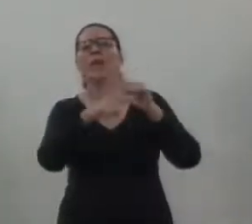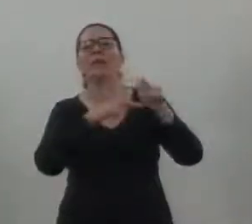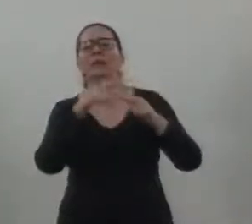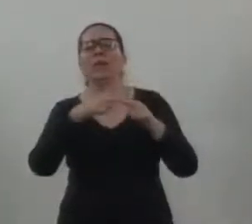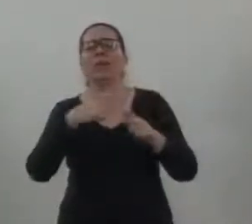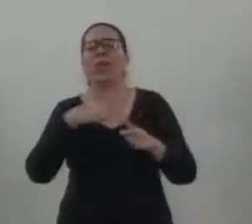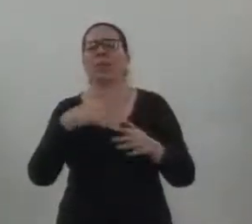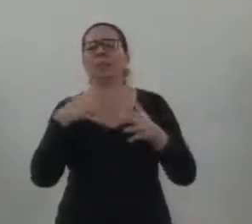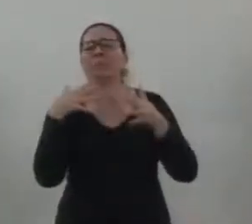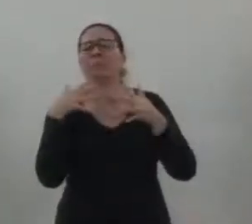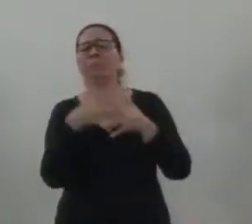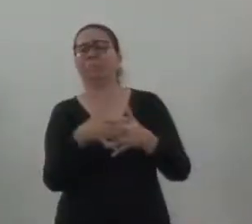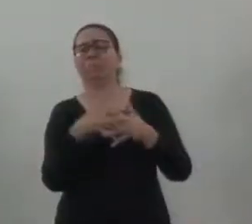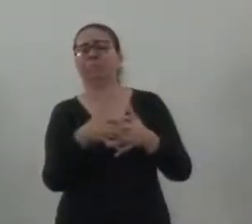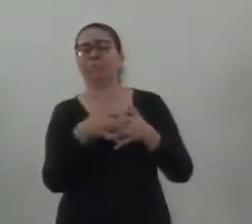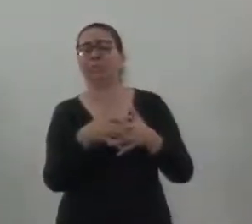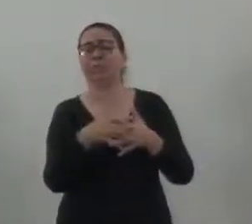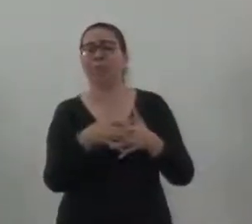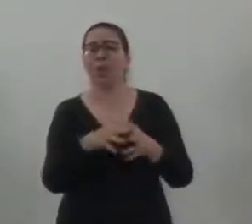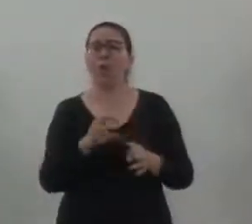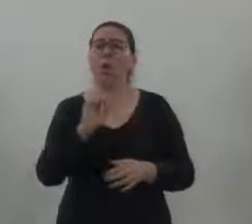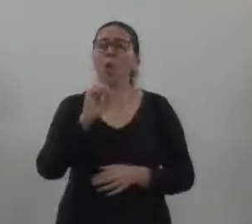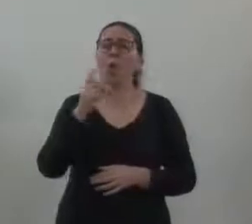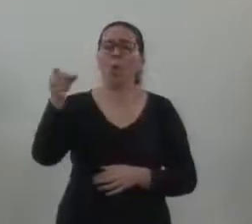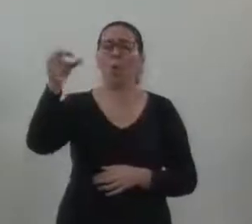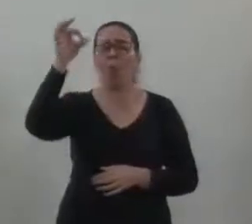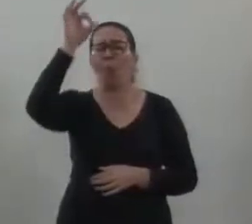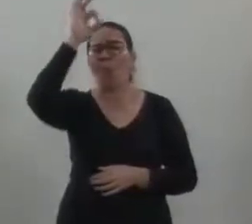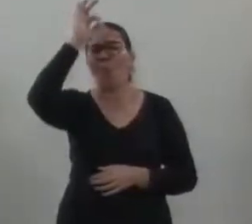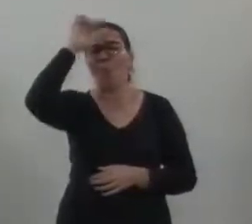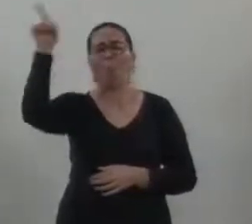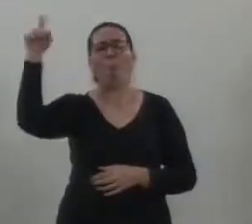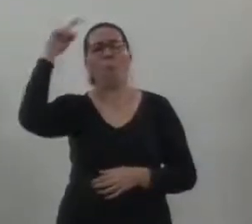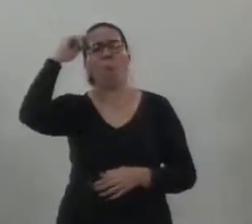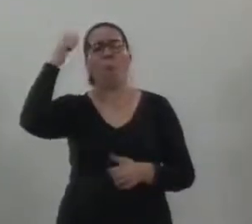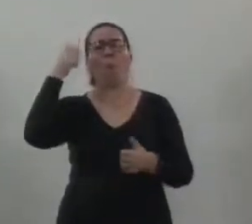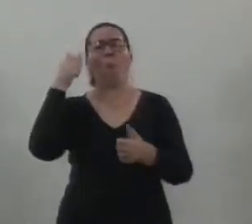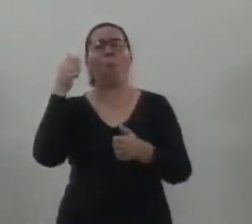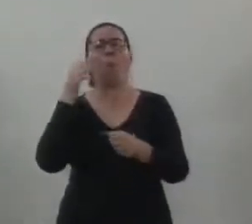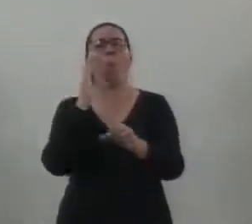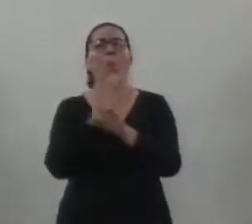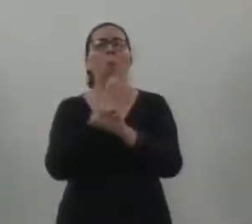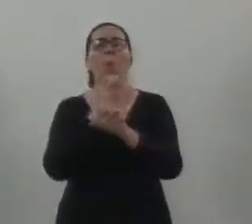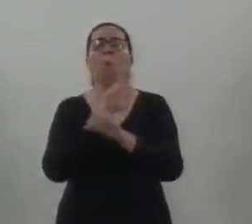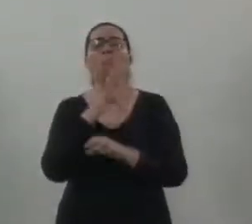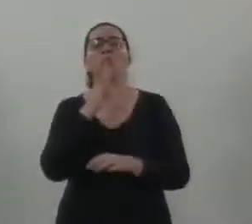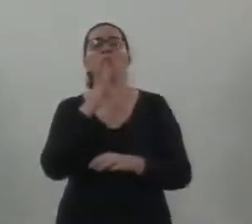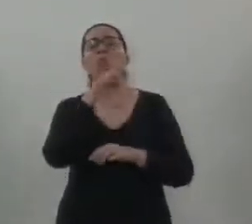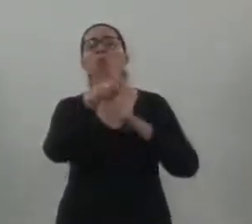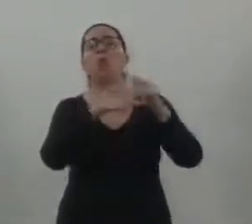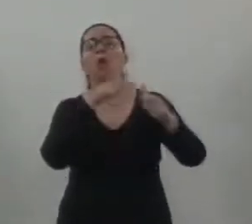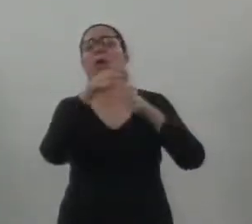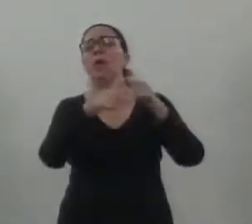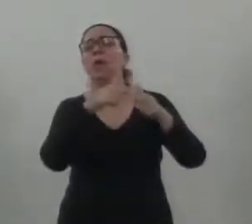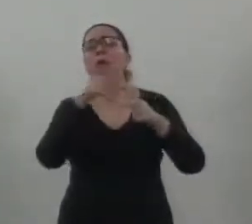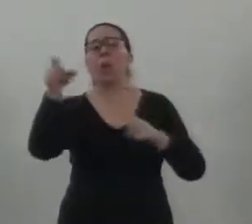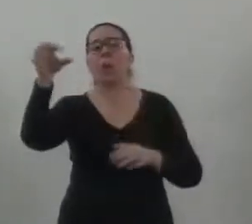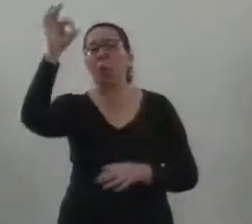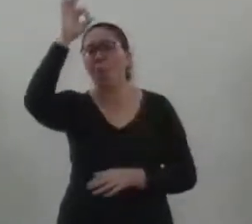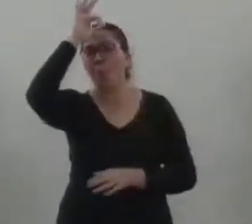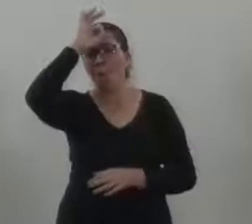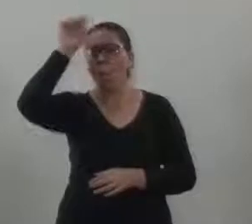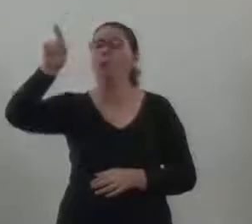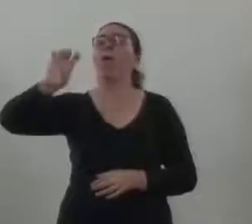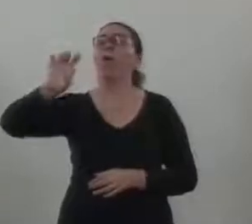enganar. Pode ser também por ignorância, a pessoa não sabe qual é a função do outro, e está longe disso, o nosso prefeito foi